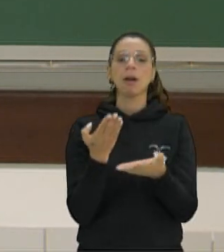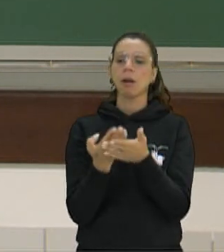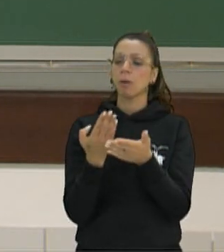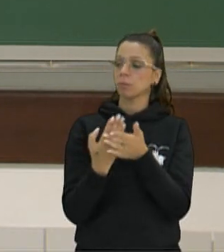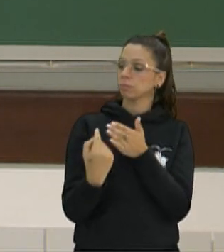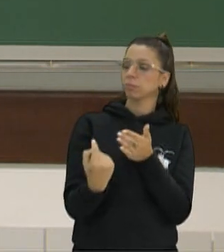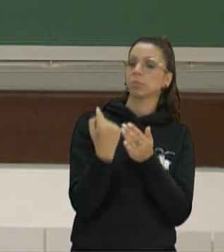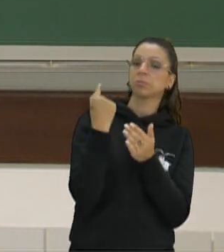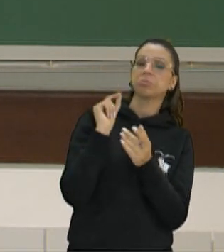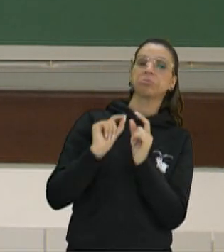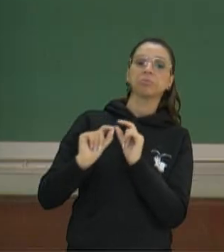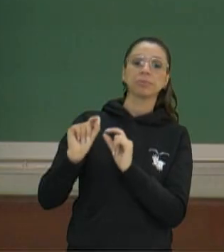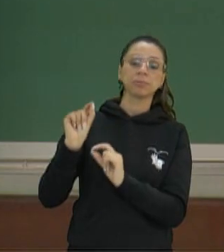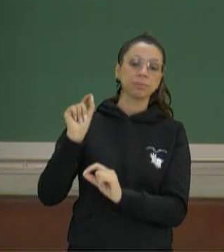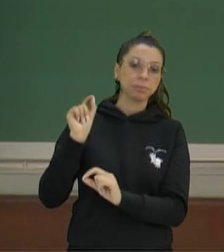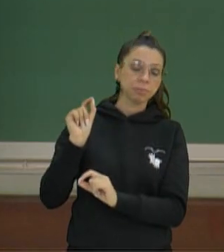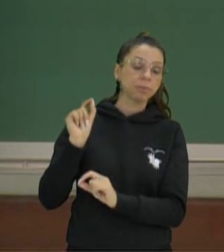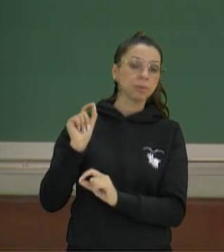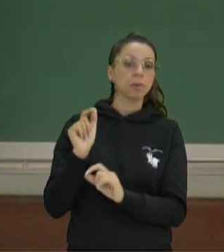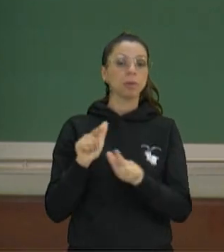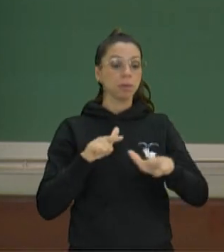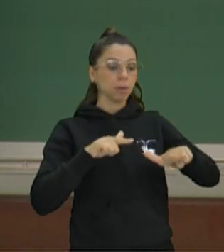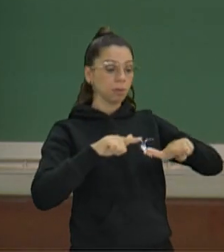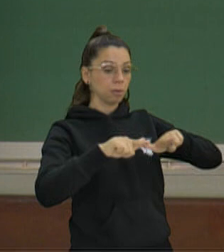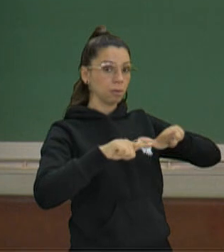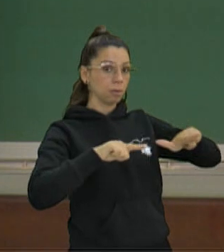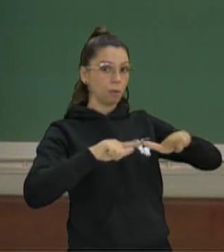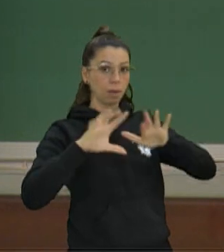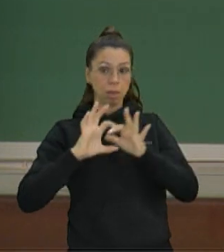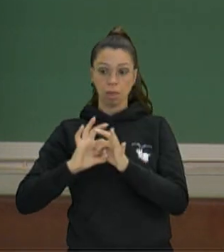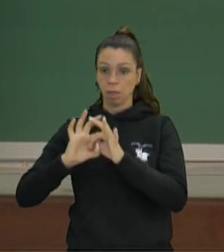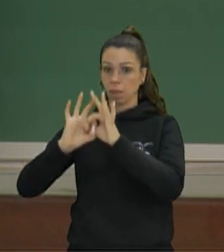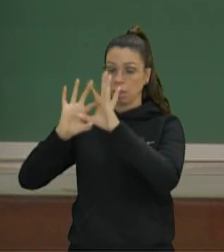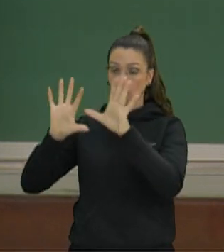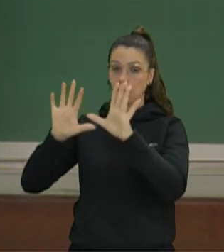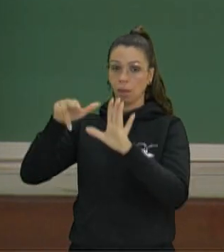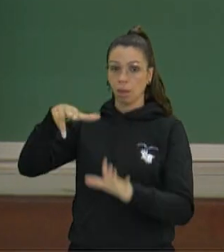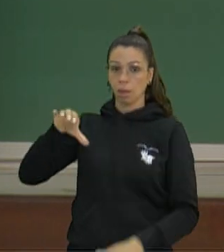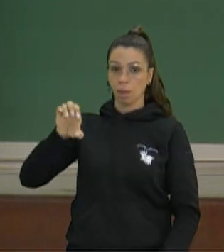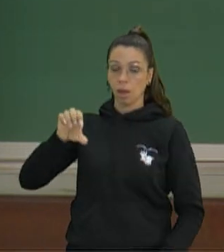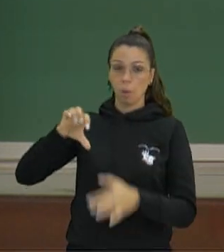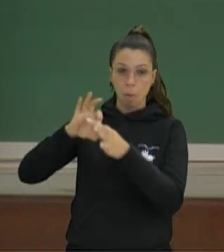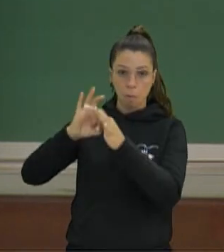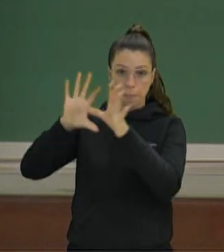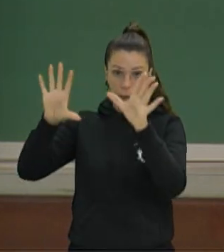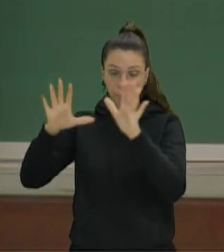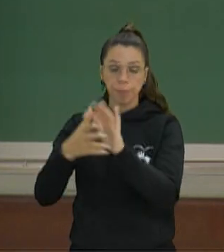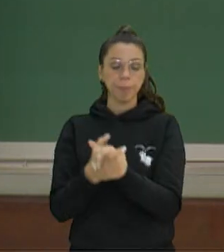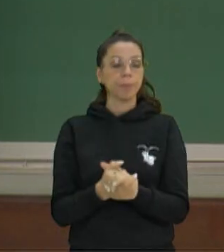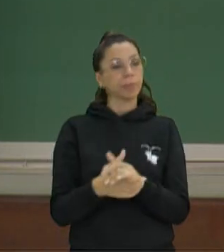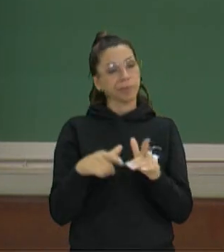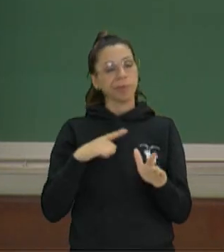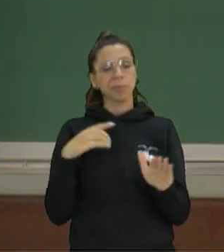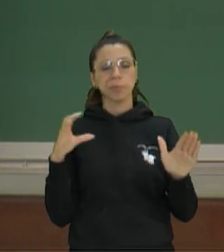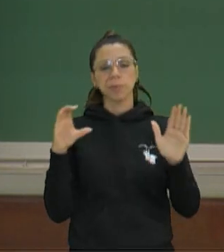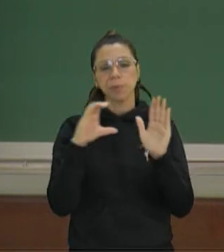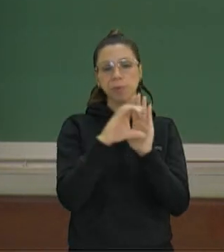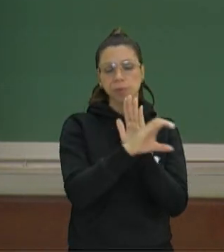aula, a gente falou um pouco sobre trabalho e neoliberalismo. Alguns terminhos